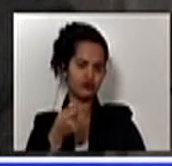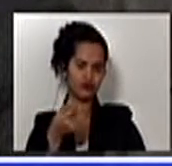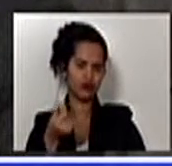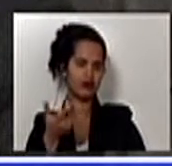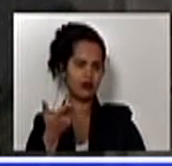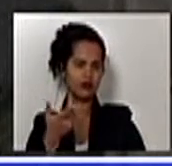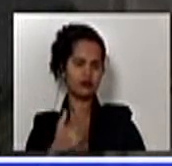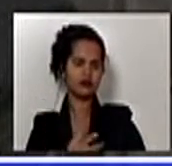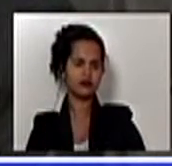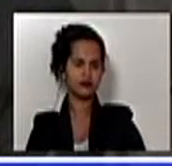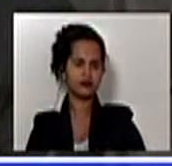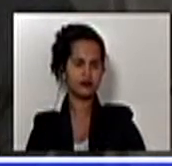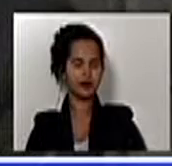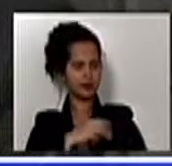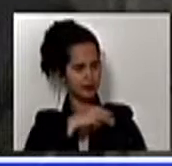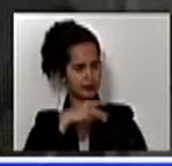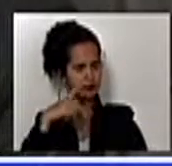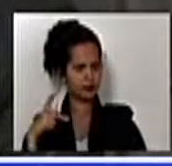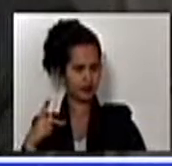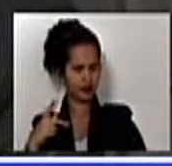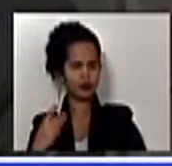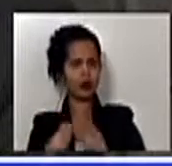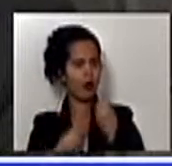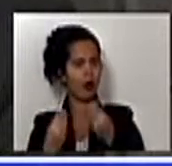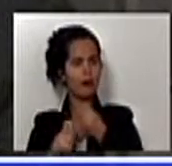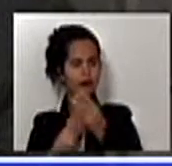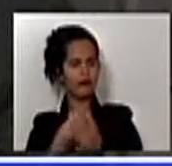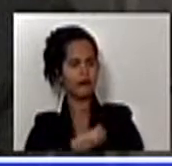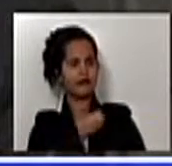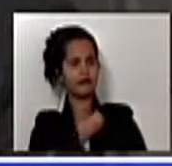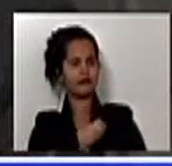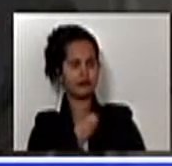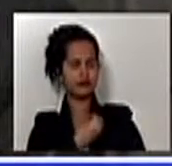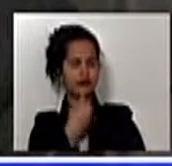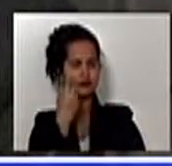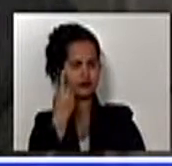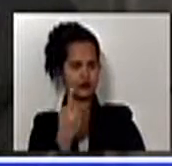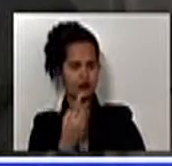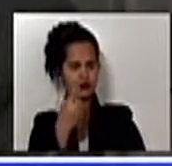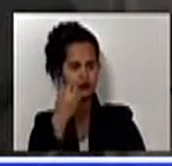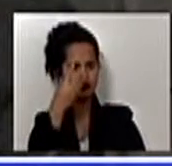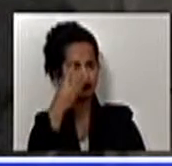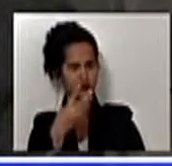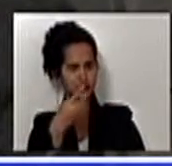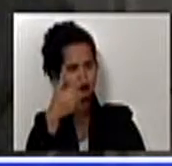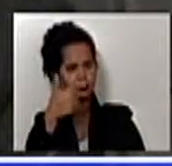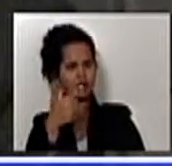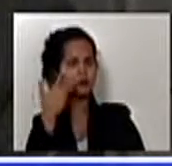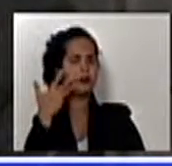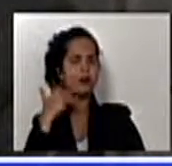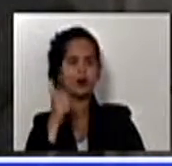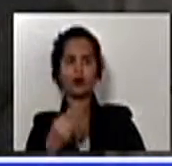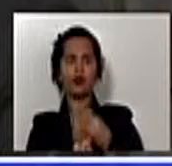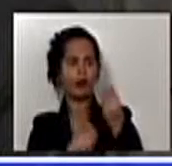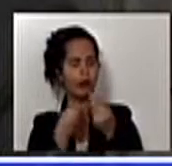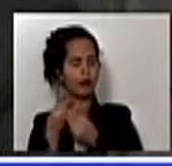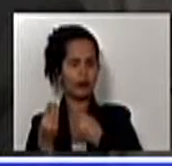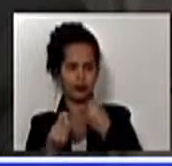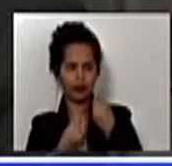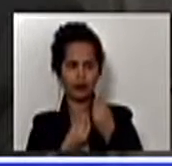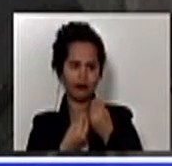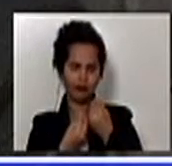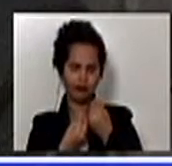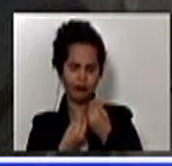E o Ministério Público, como é que vai subsistir com um orçamento de 132 milhões?